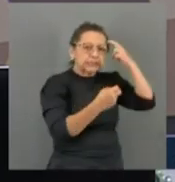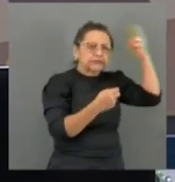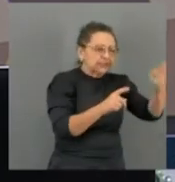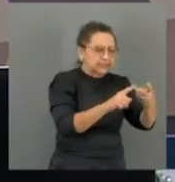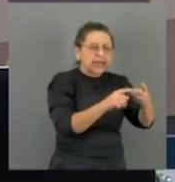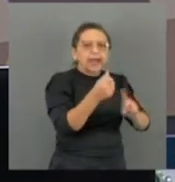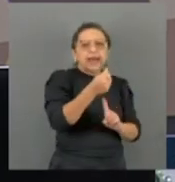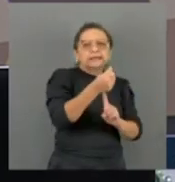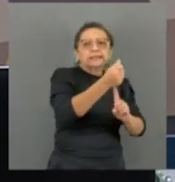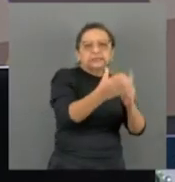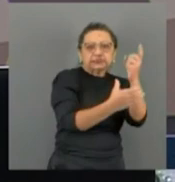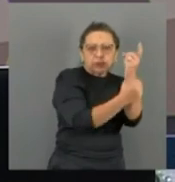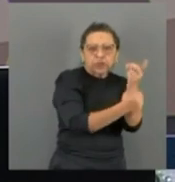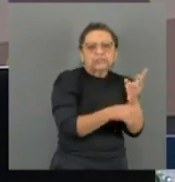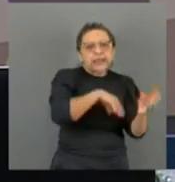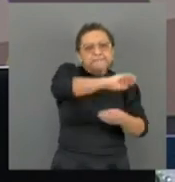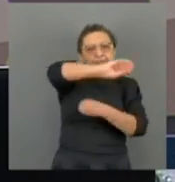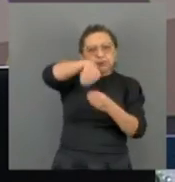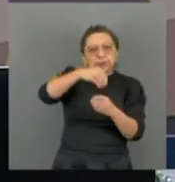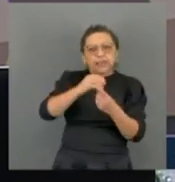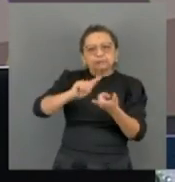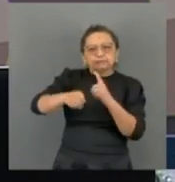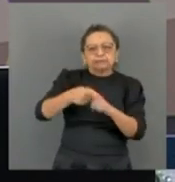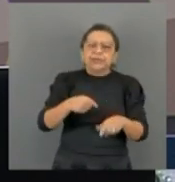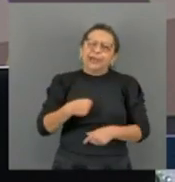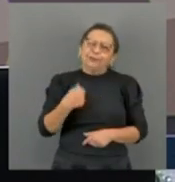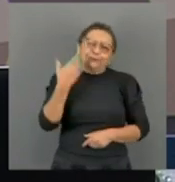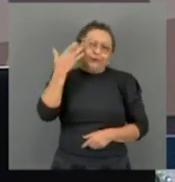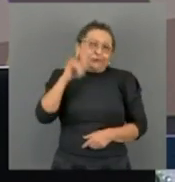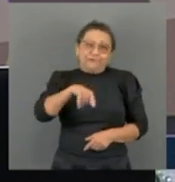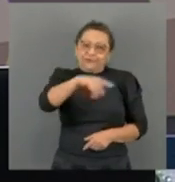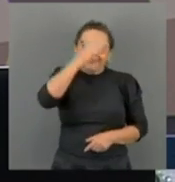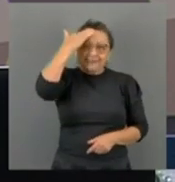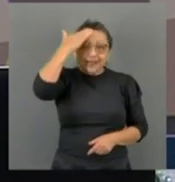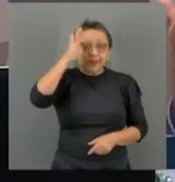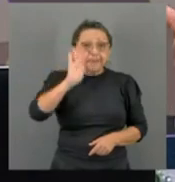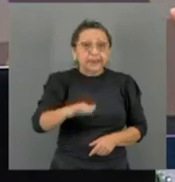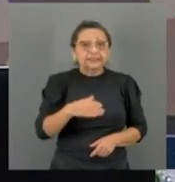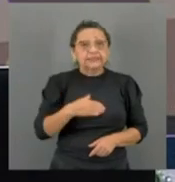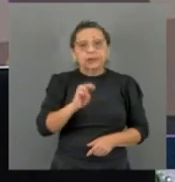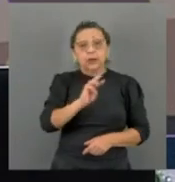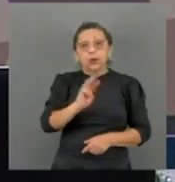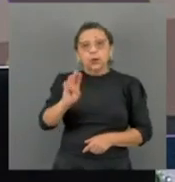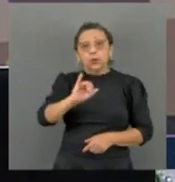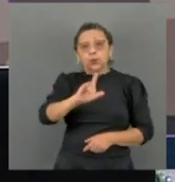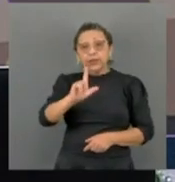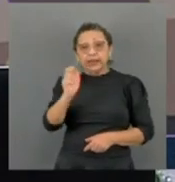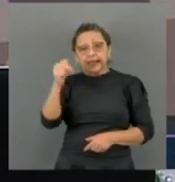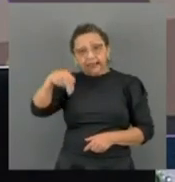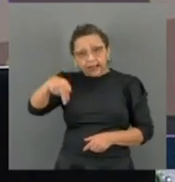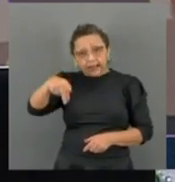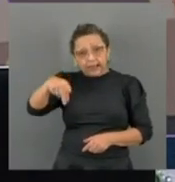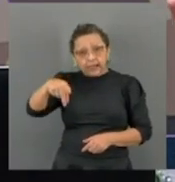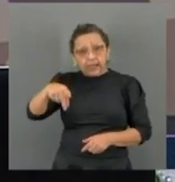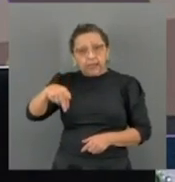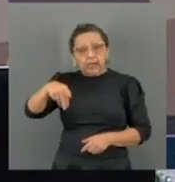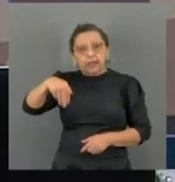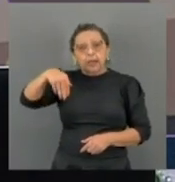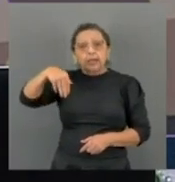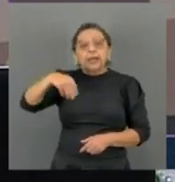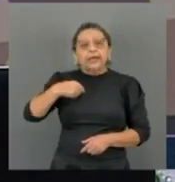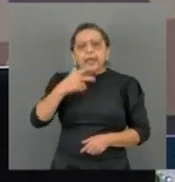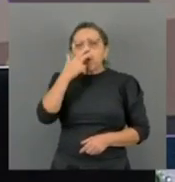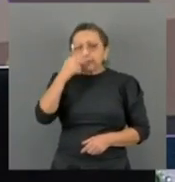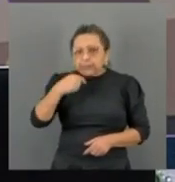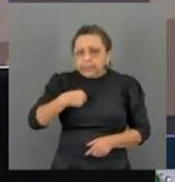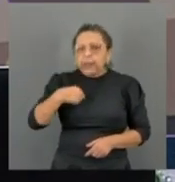seguridade. Não sei se vocês sabem, mas o Elon Musk, eu acho que o que eu entendo